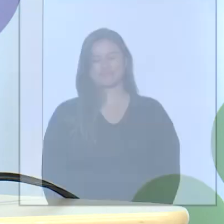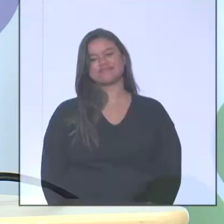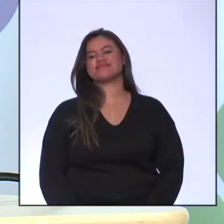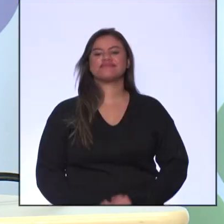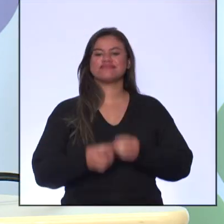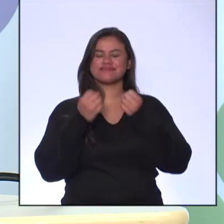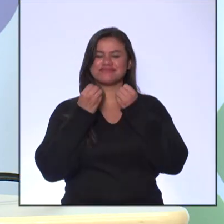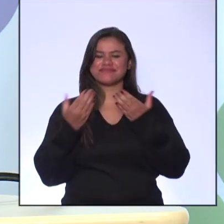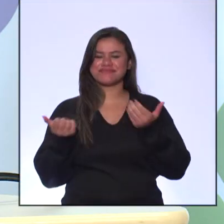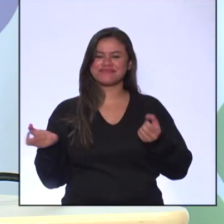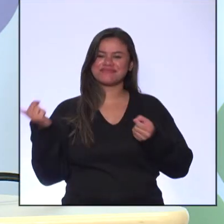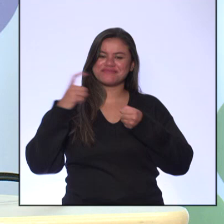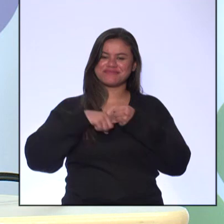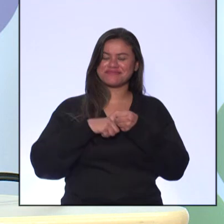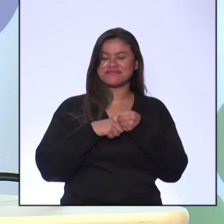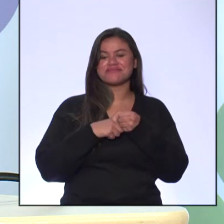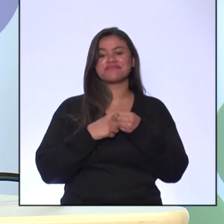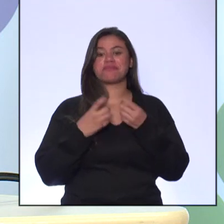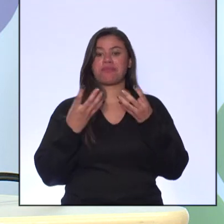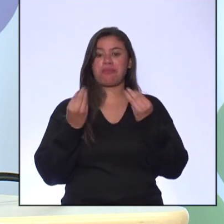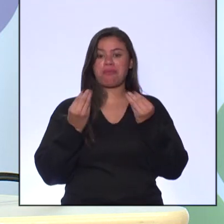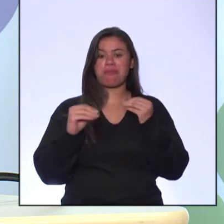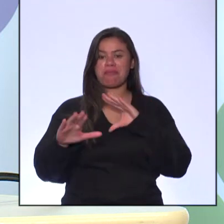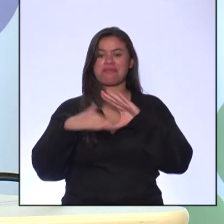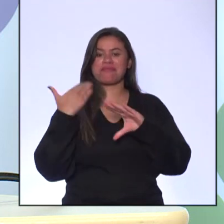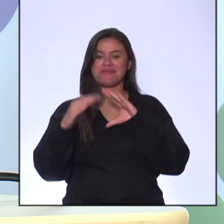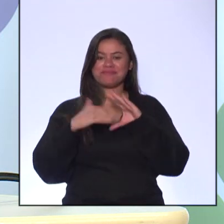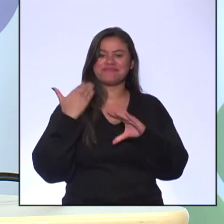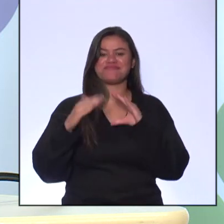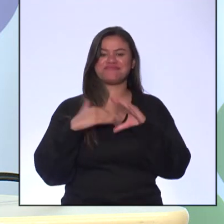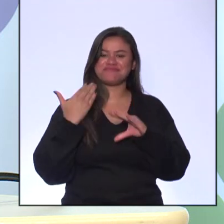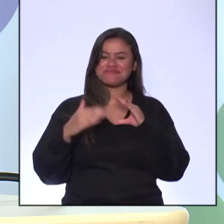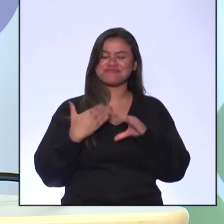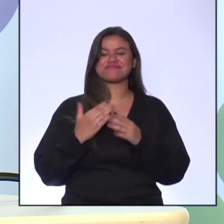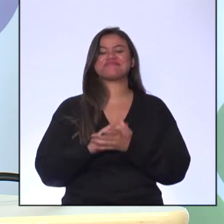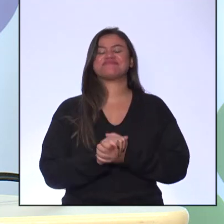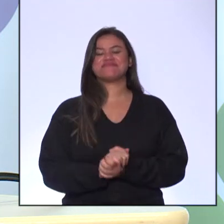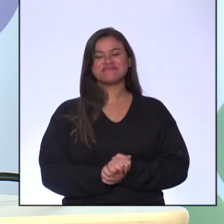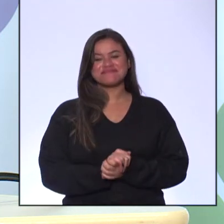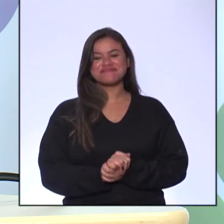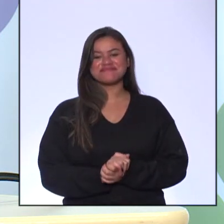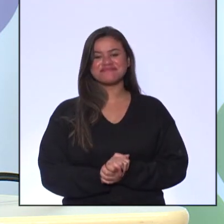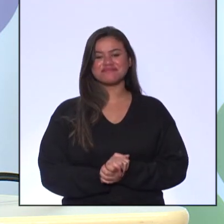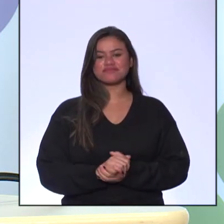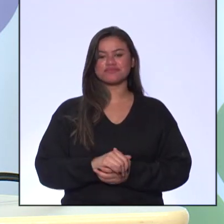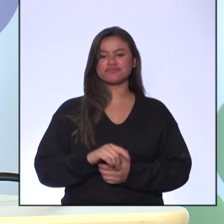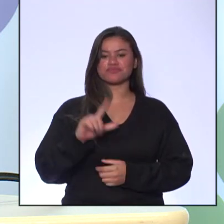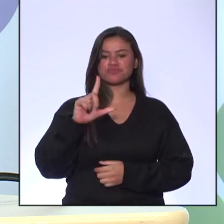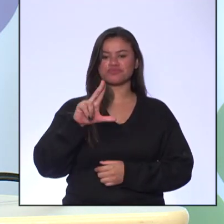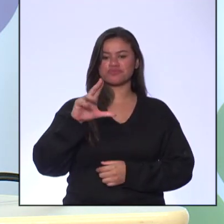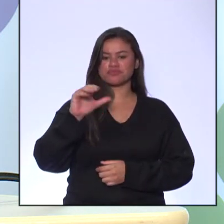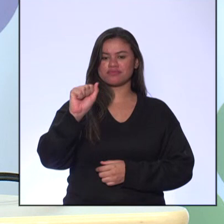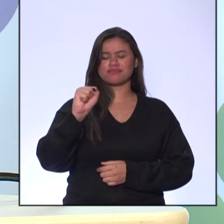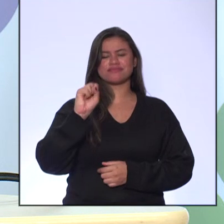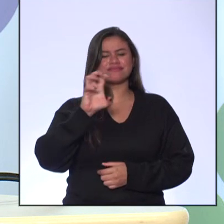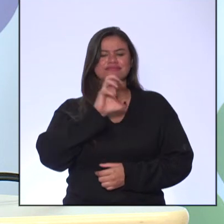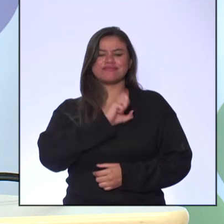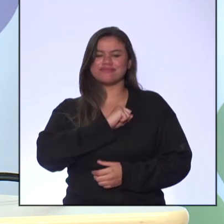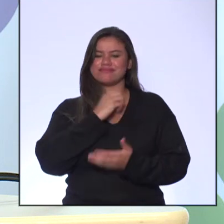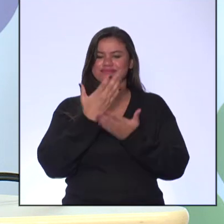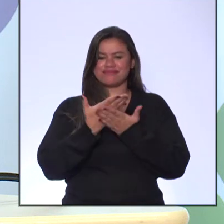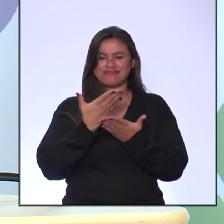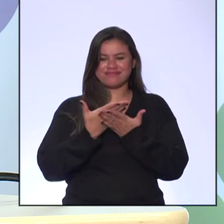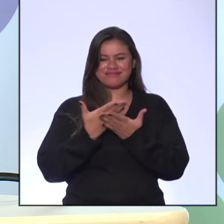Muito bem, voltamos e recebemos aqui muitas mensagens pelo chat do aplicativo. O Lucas disse que está amando essa aula. Lucas, é importante